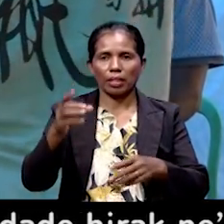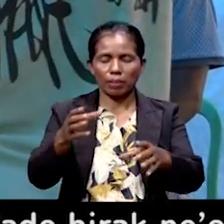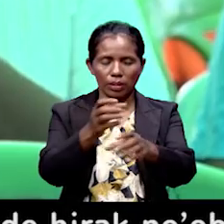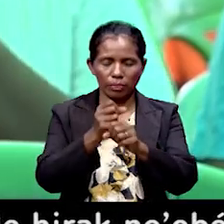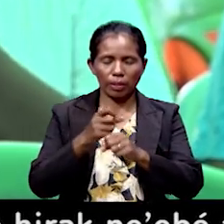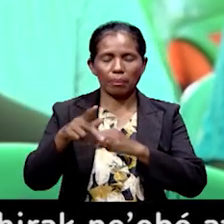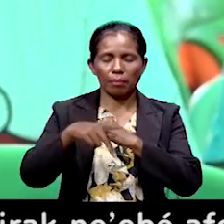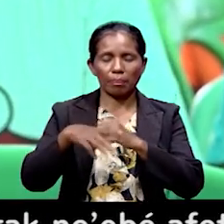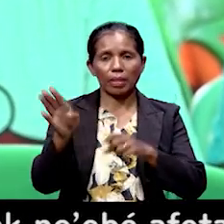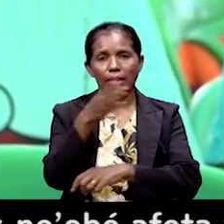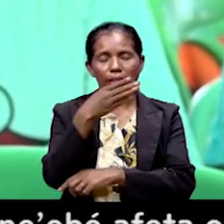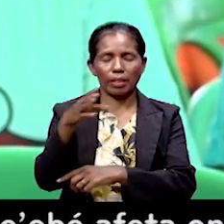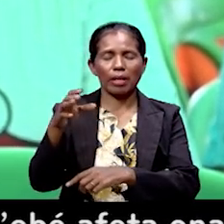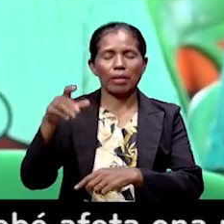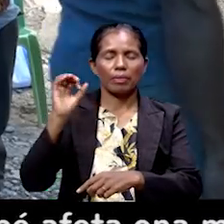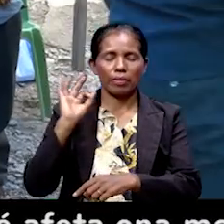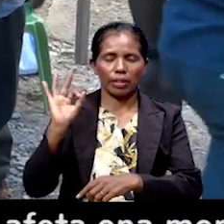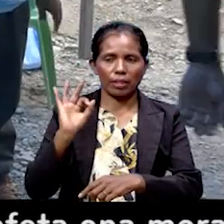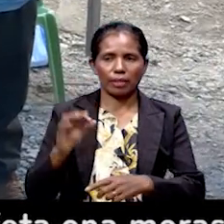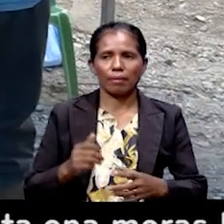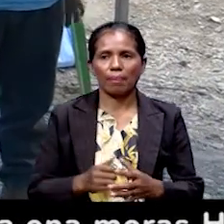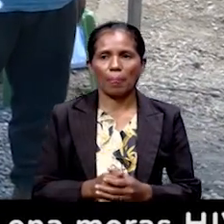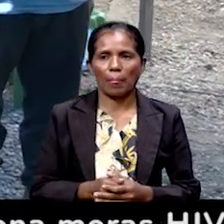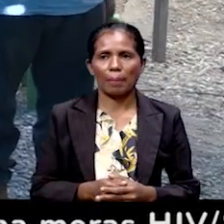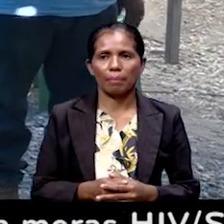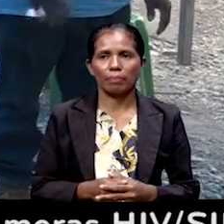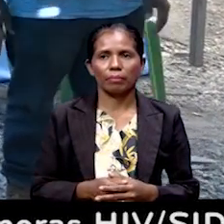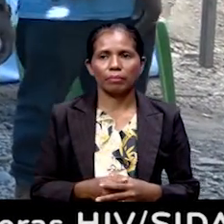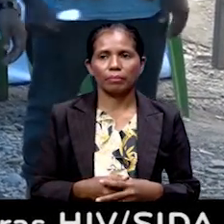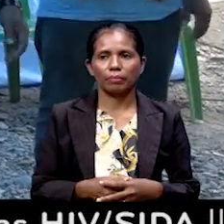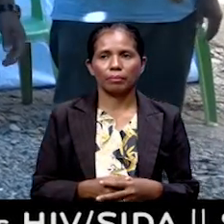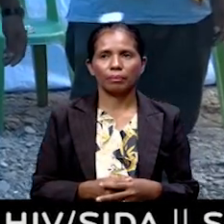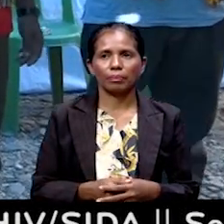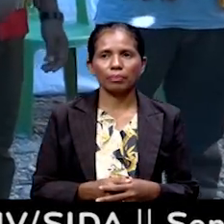husi membro comité central Fretilling. Bem-vinda Ximenes, GMN.